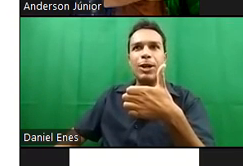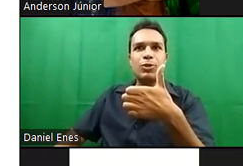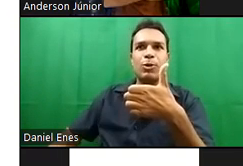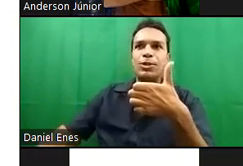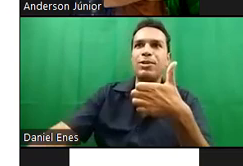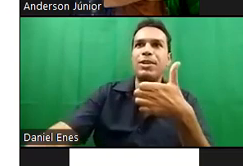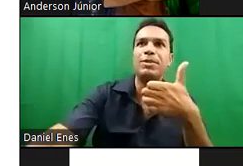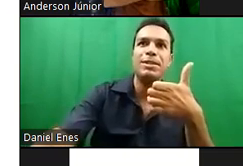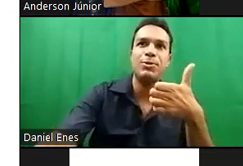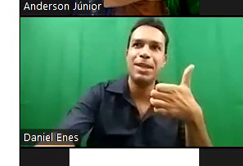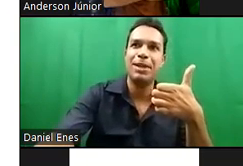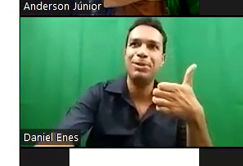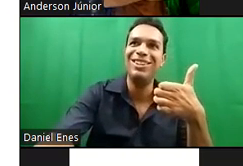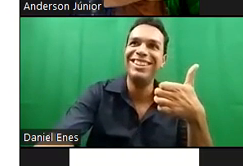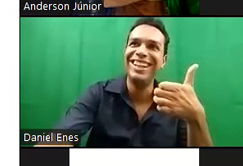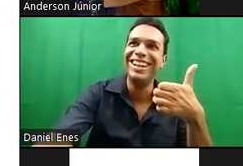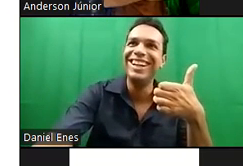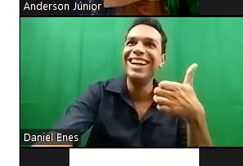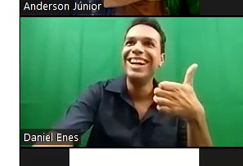Eu acho que o Rogério deve ter se ausentado.